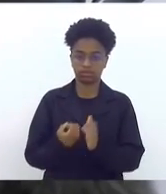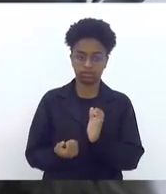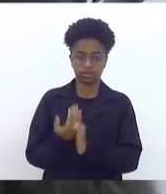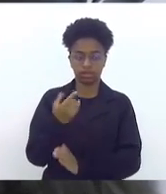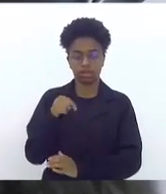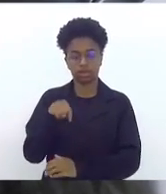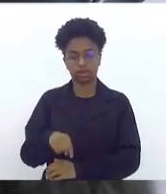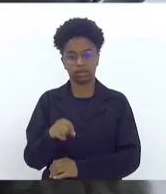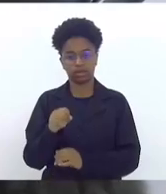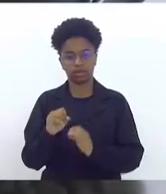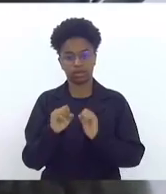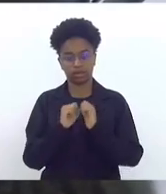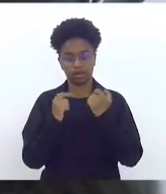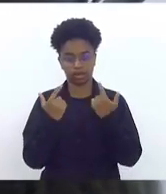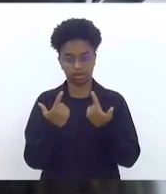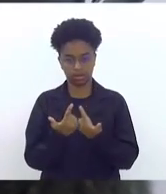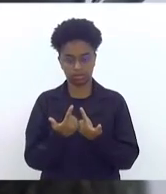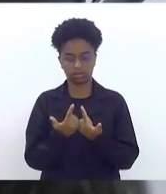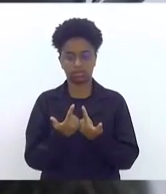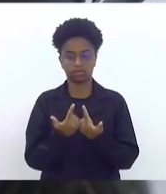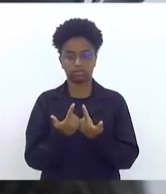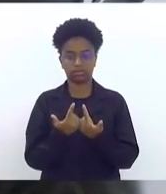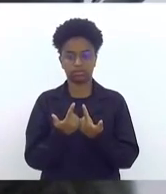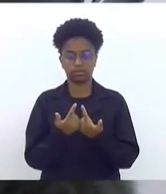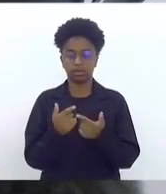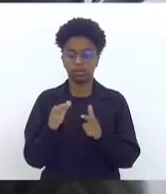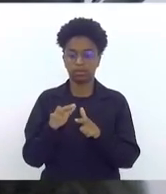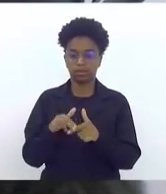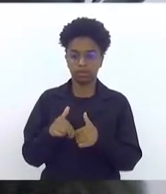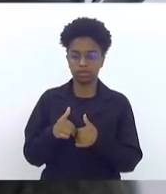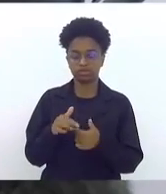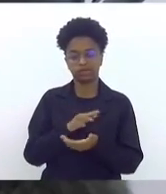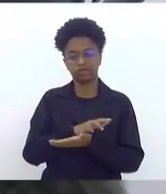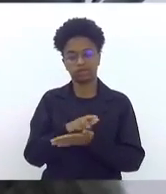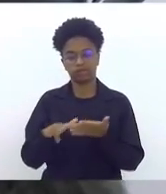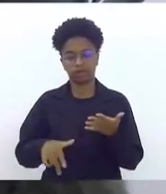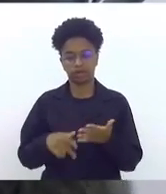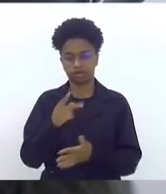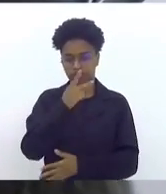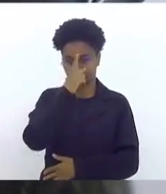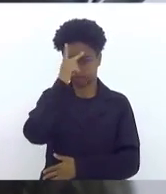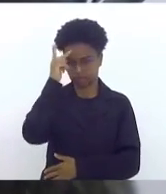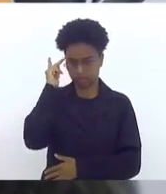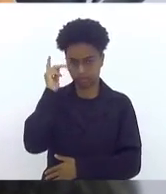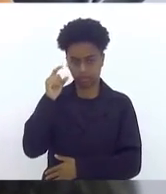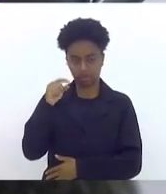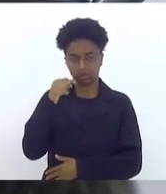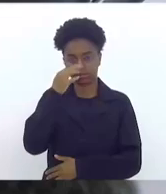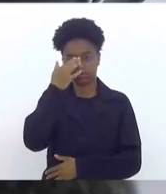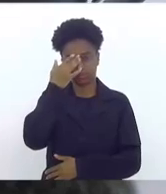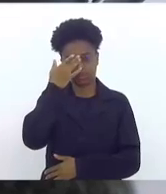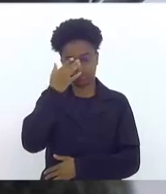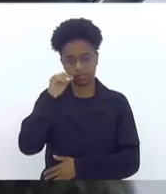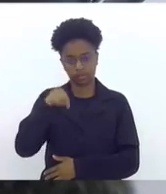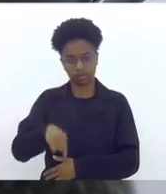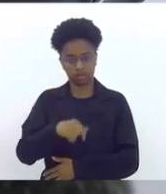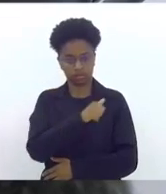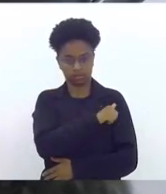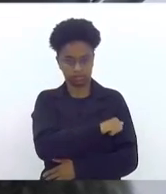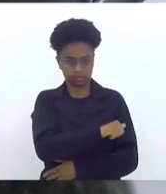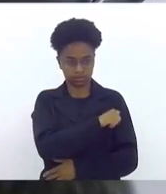nesta casa justamente diante do elevado número de pessoas no estado do Rio de Janeiro